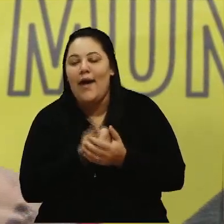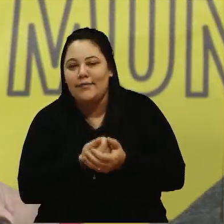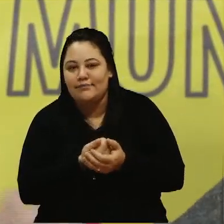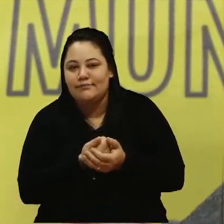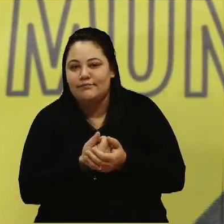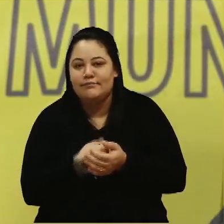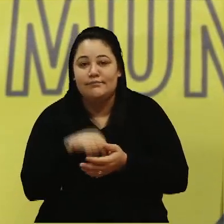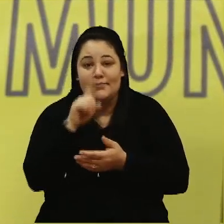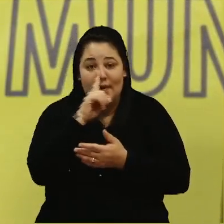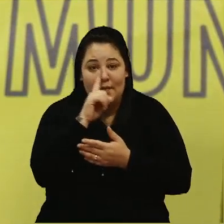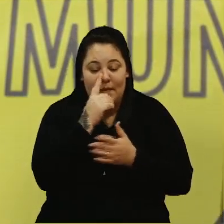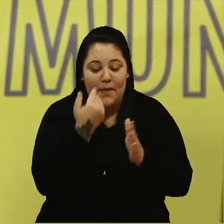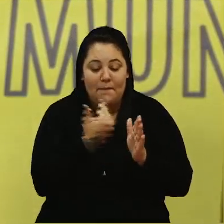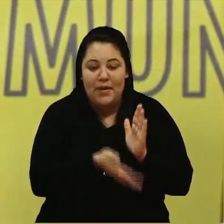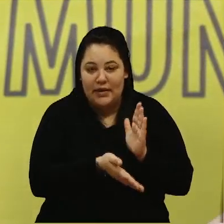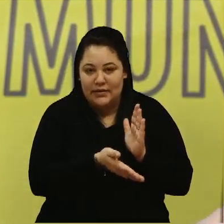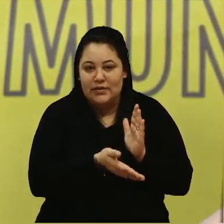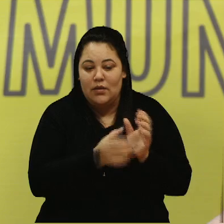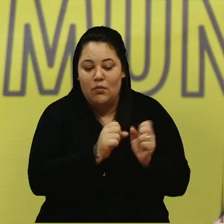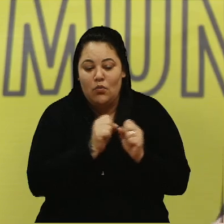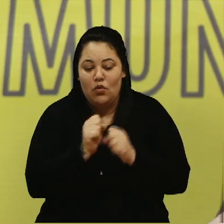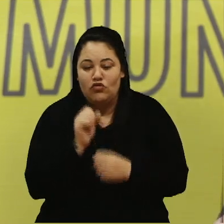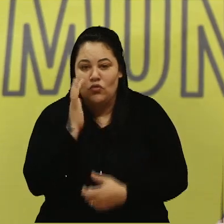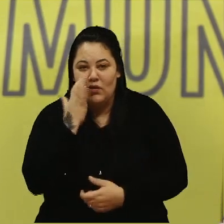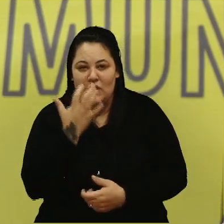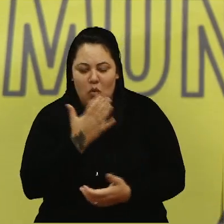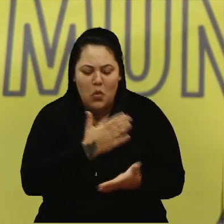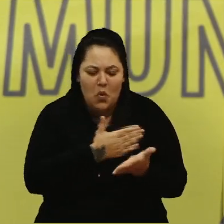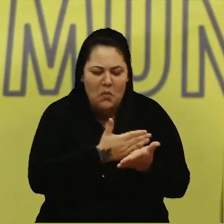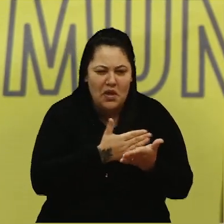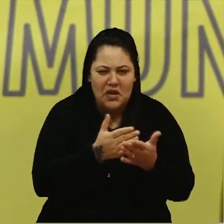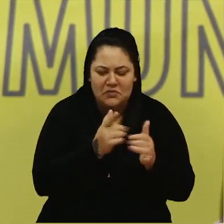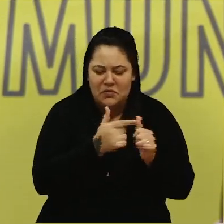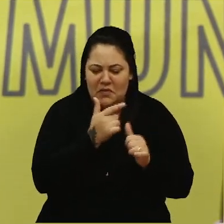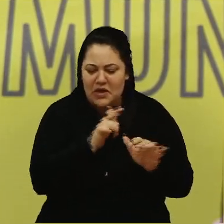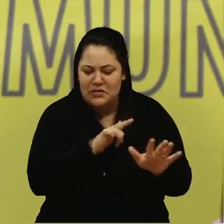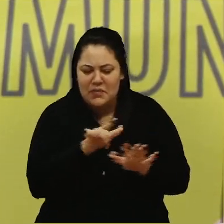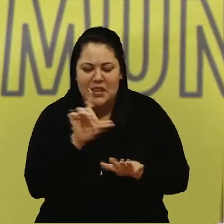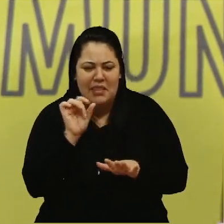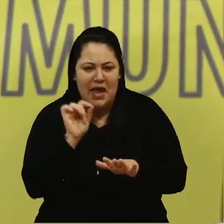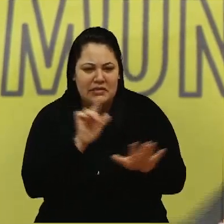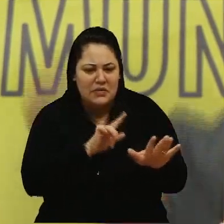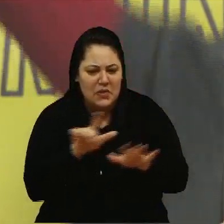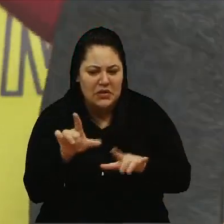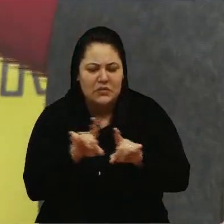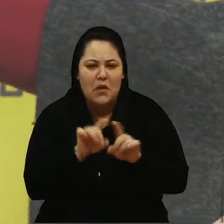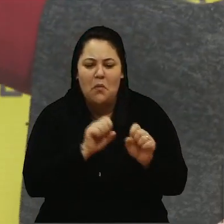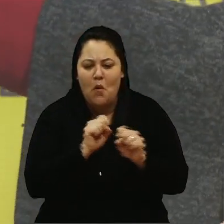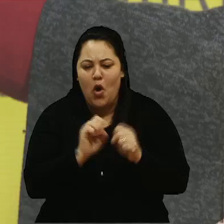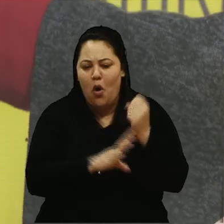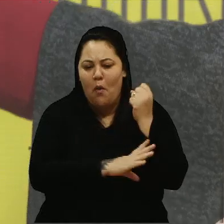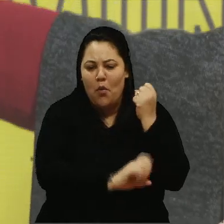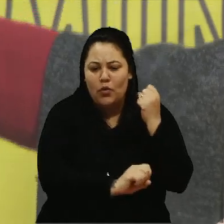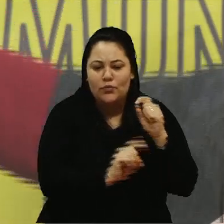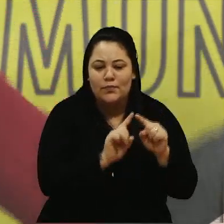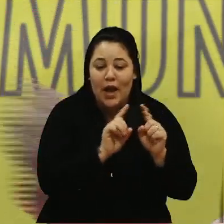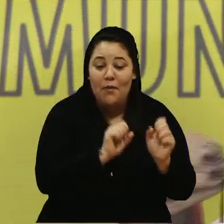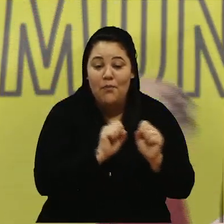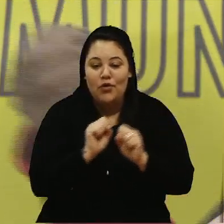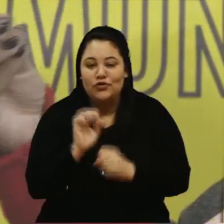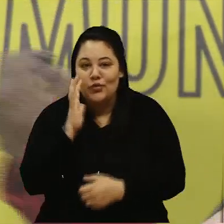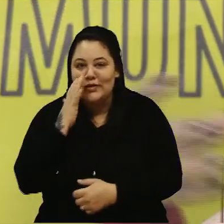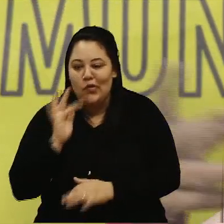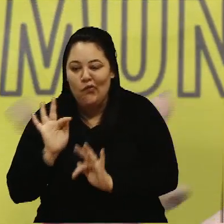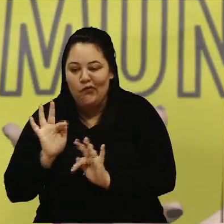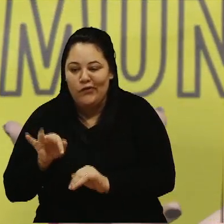perda gestacional pode acontecer lá no iniciozinho, né, nas primeiras semanas, 10 semanas, enfim, mas também pode acontecer lá no fim. E como é que